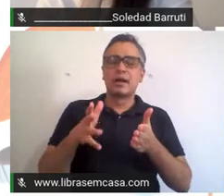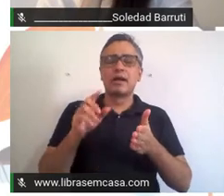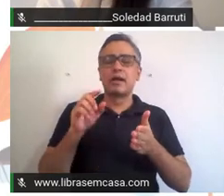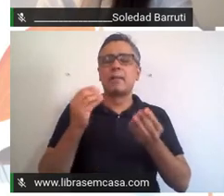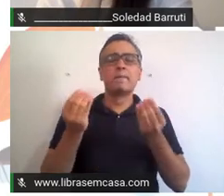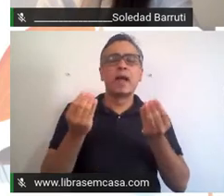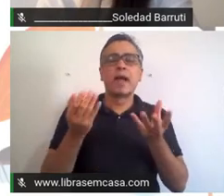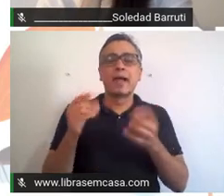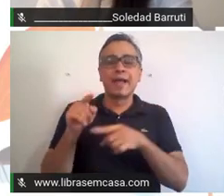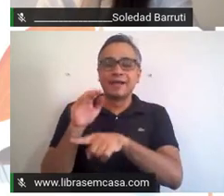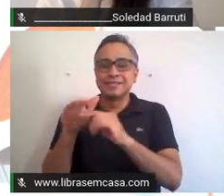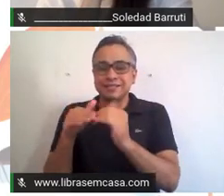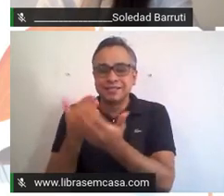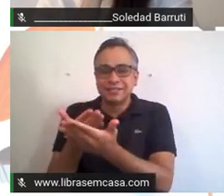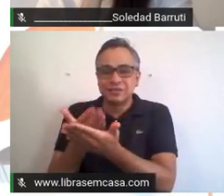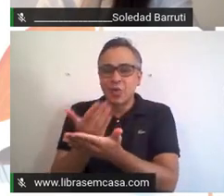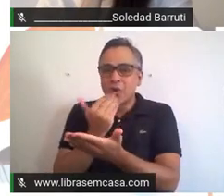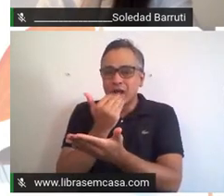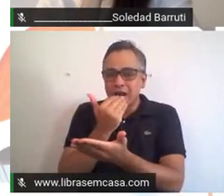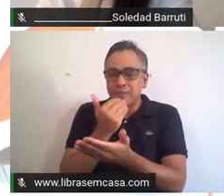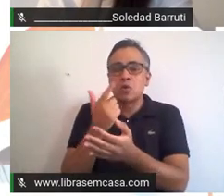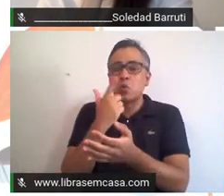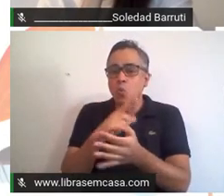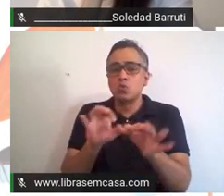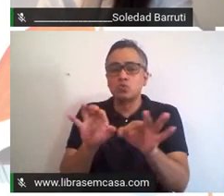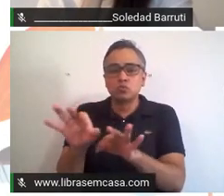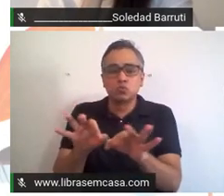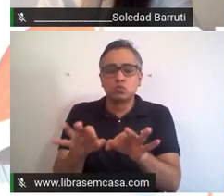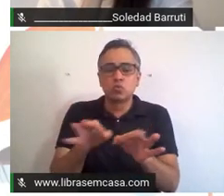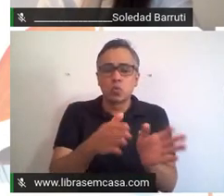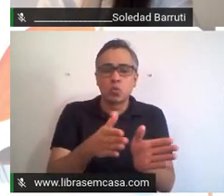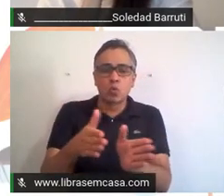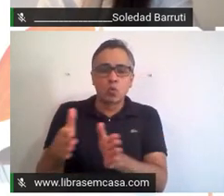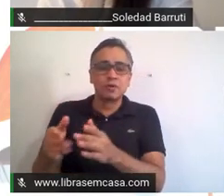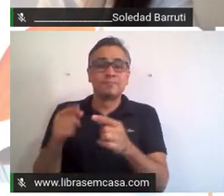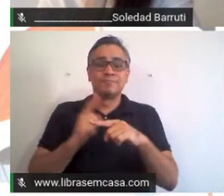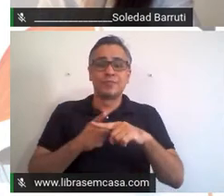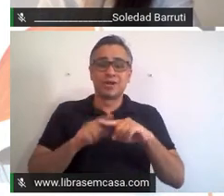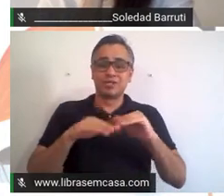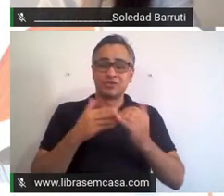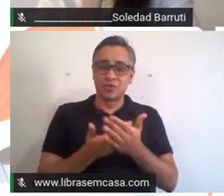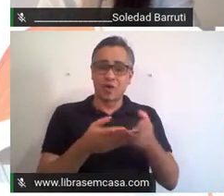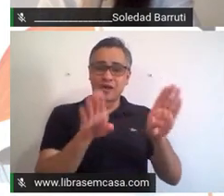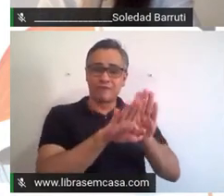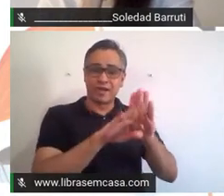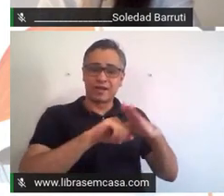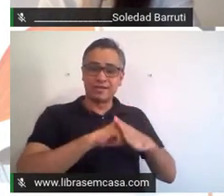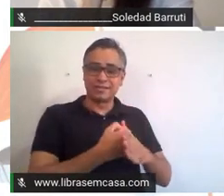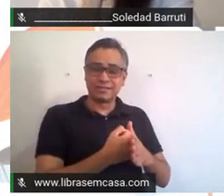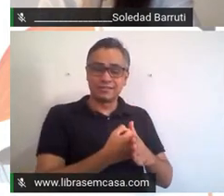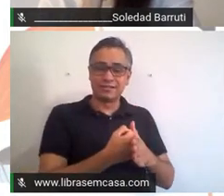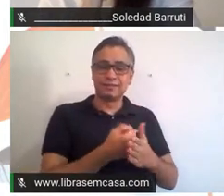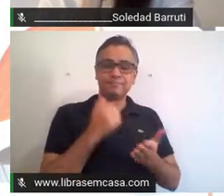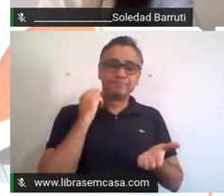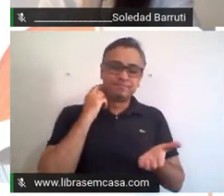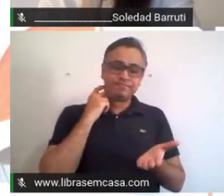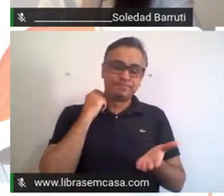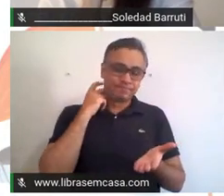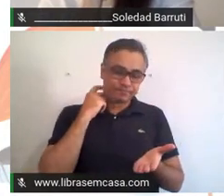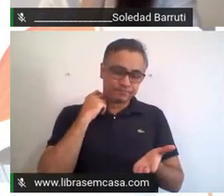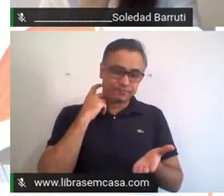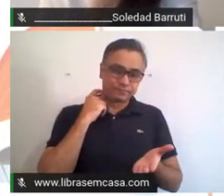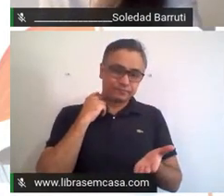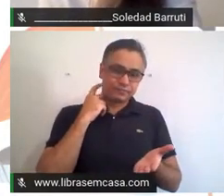escolar conseguisse se organizar com o fechamento das escolas, de maneira que ela